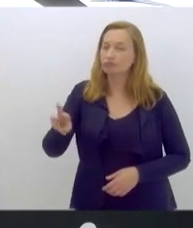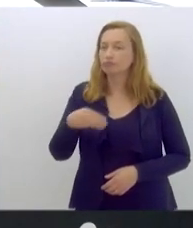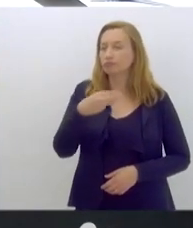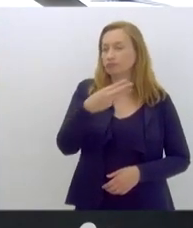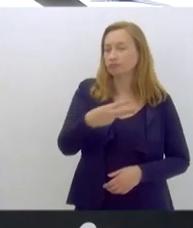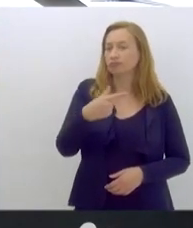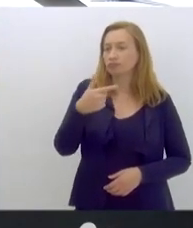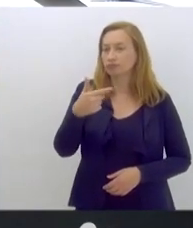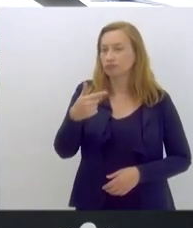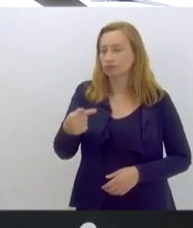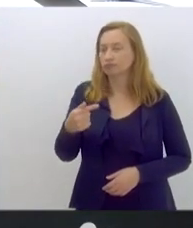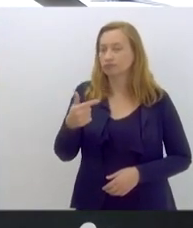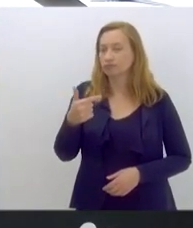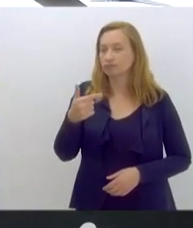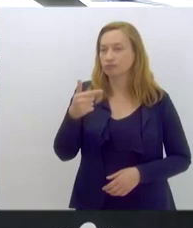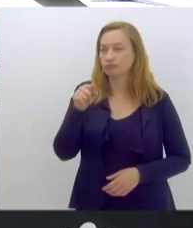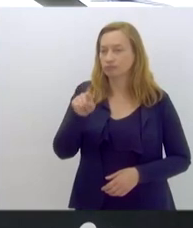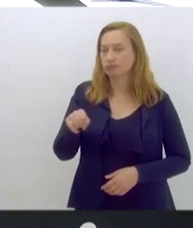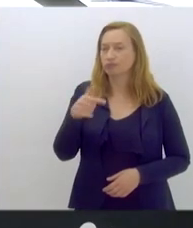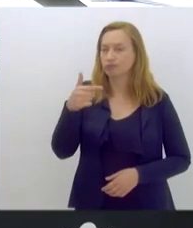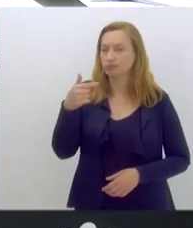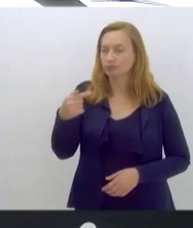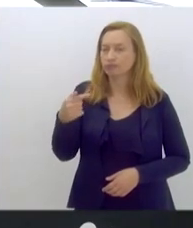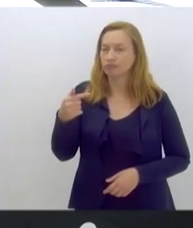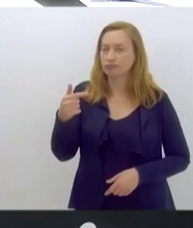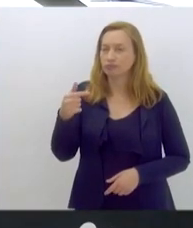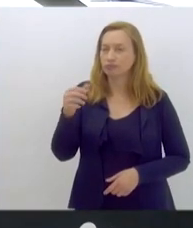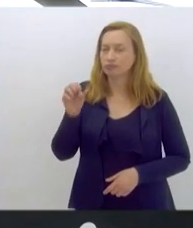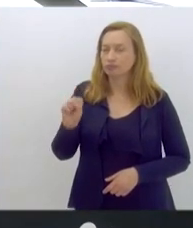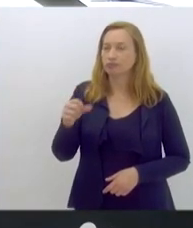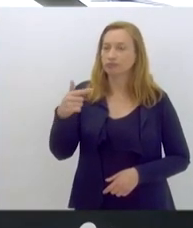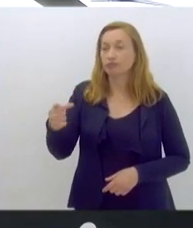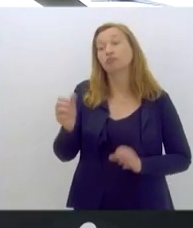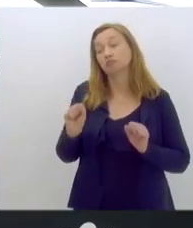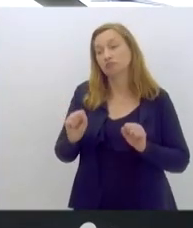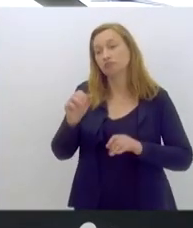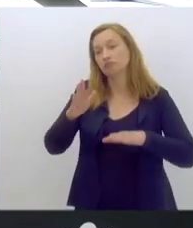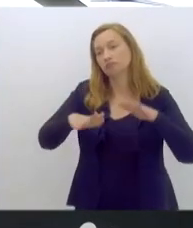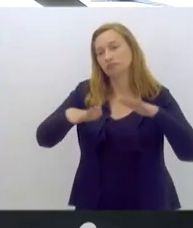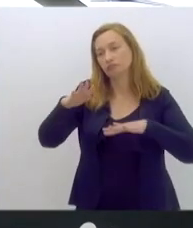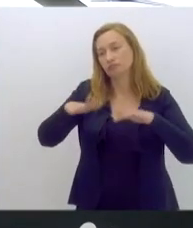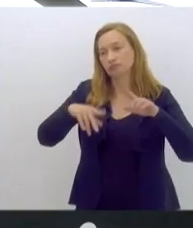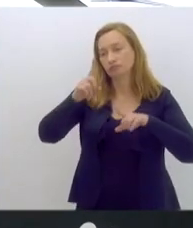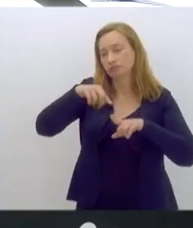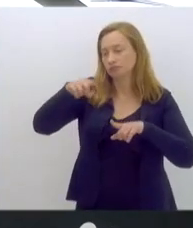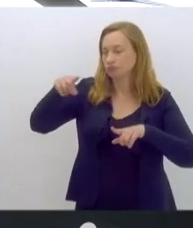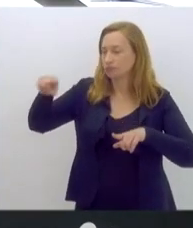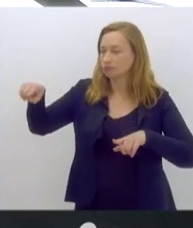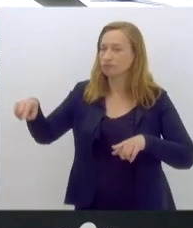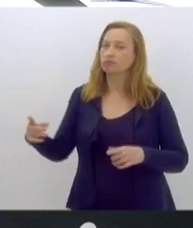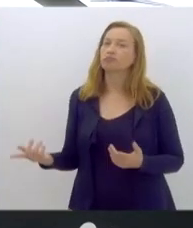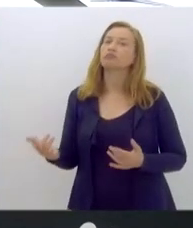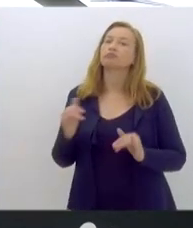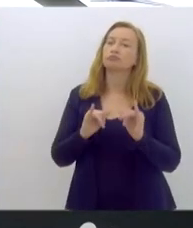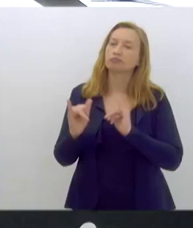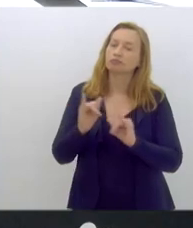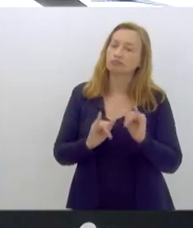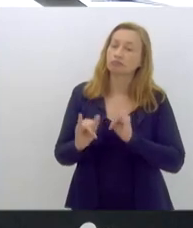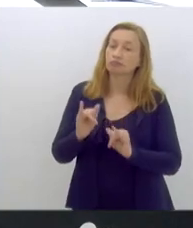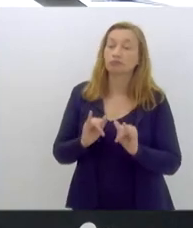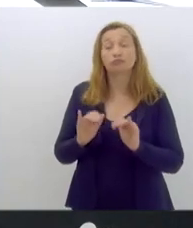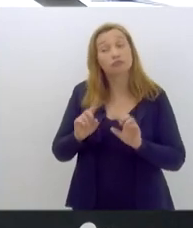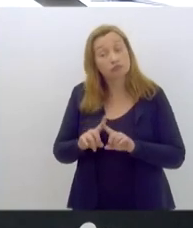32.287 é possível de ter tido variação do barril né da produção etc etc